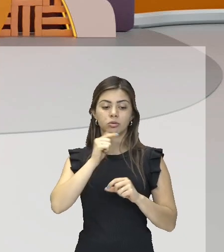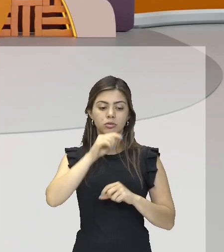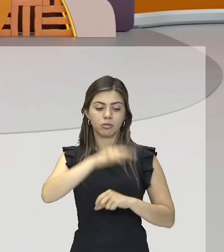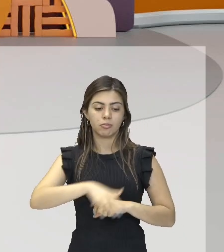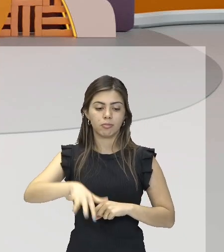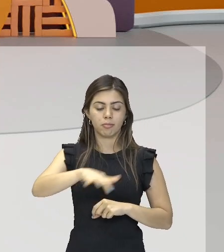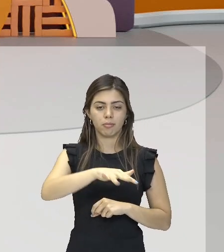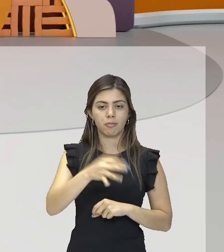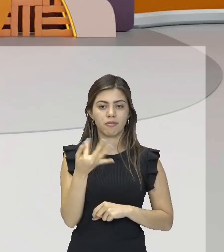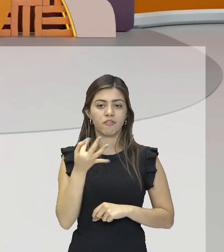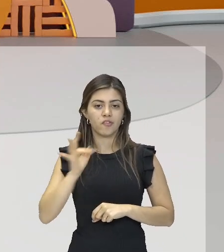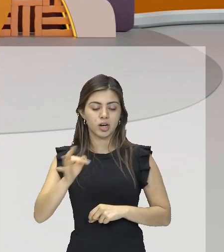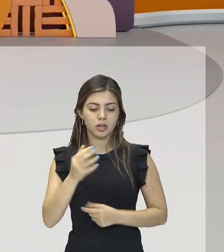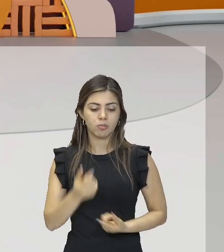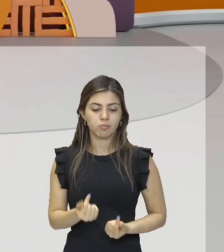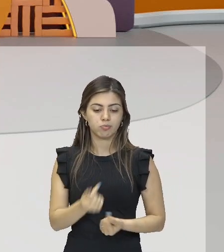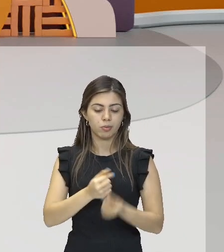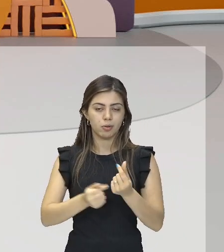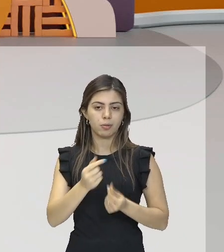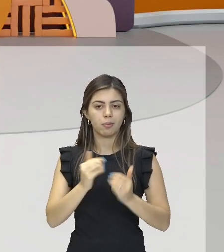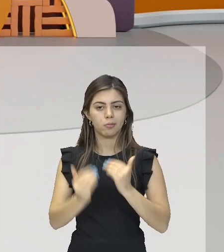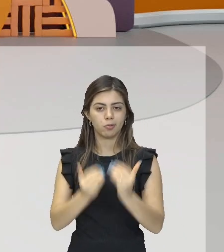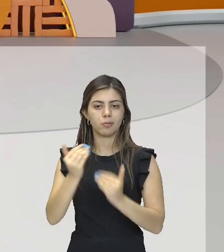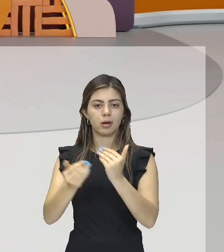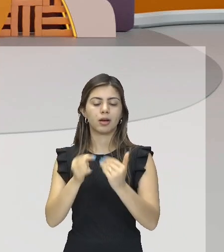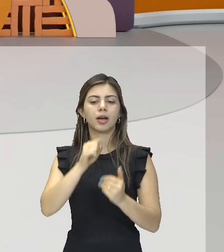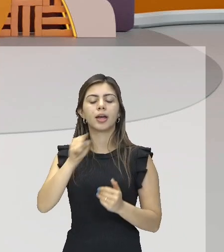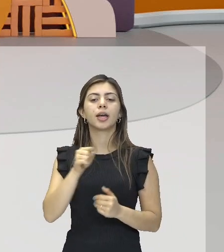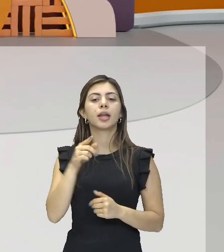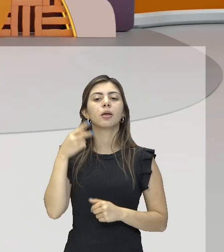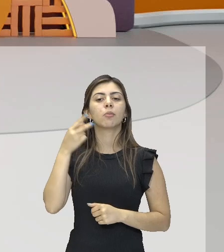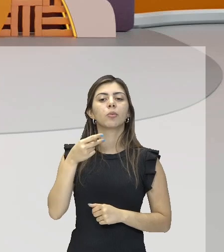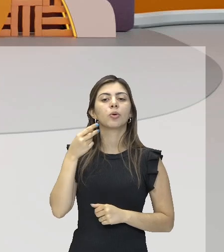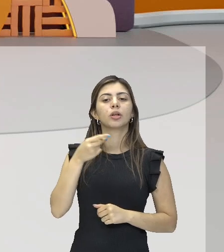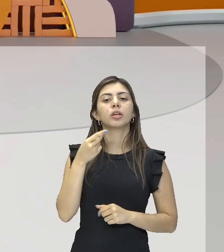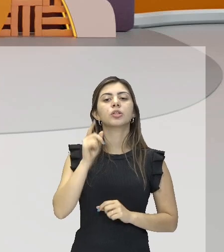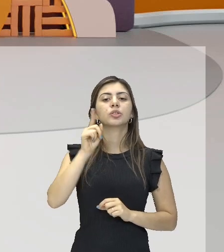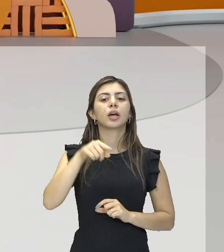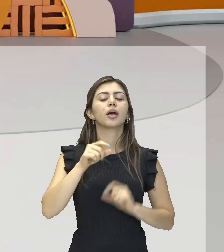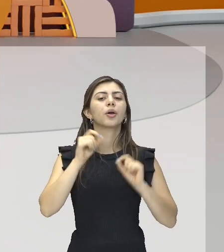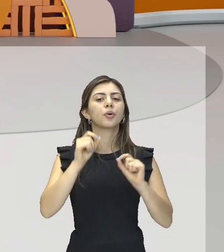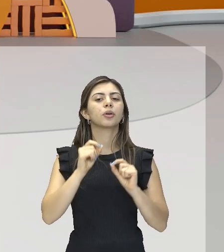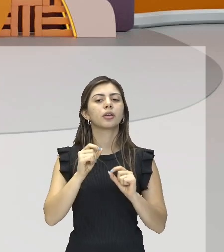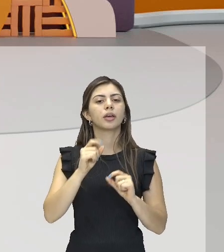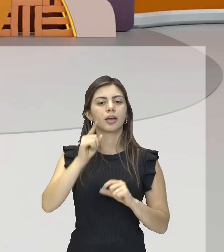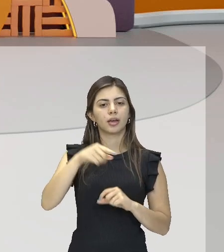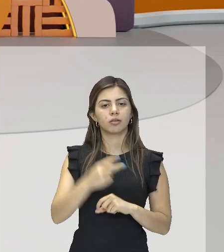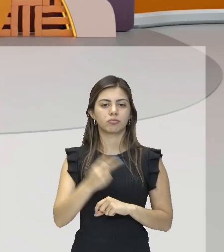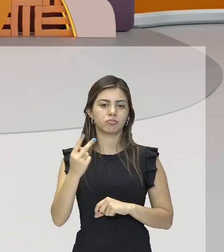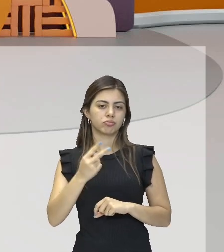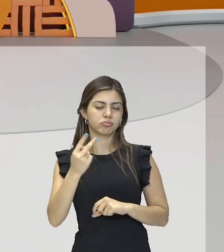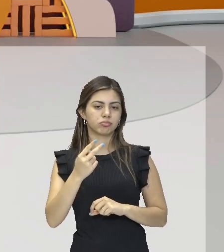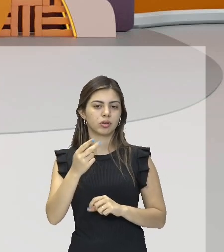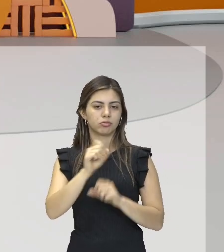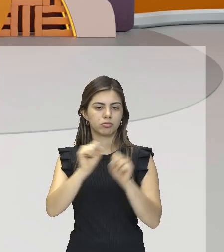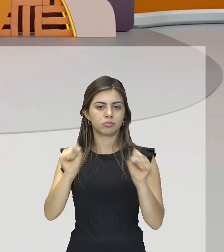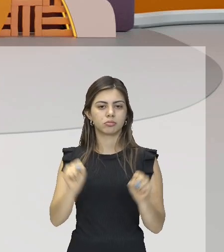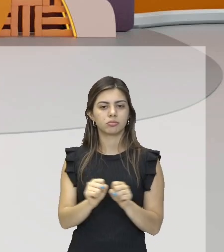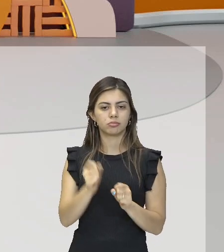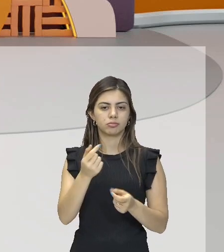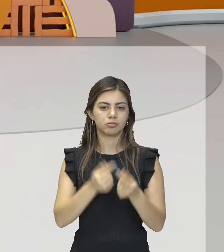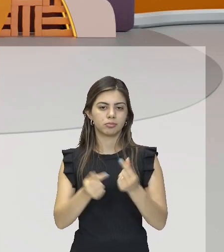França. E ele vai adotar uma política econômica, que é o segundo tipo de mercantilismo, que nós vamos observar agora qual